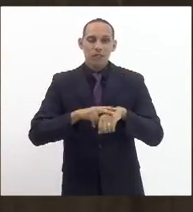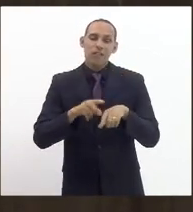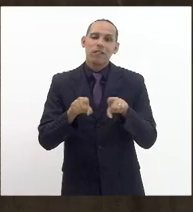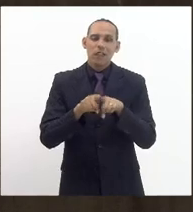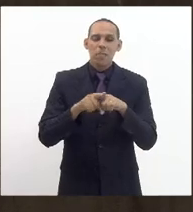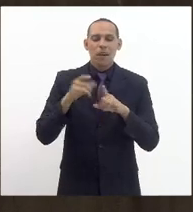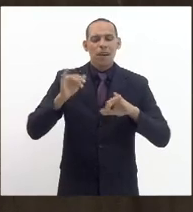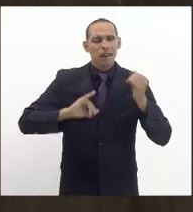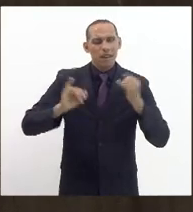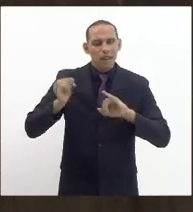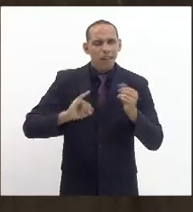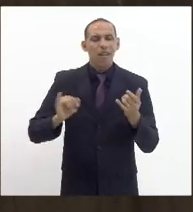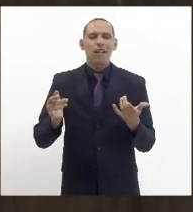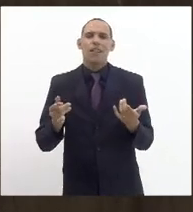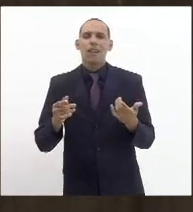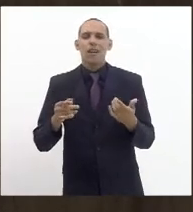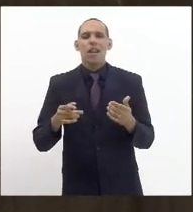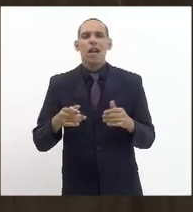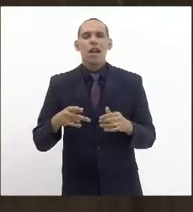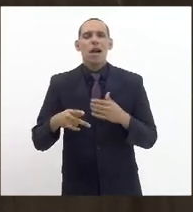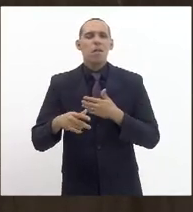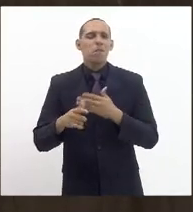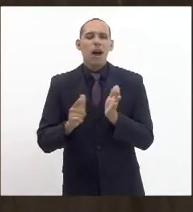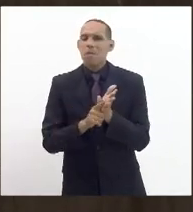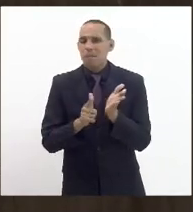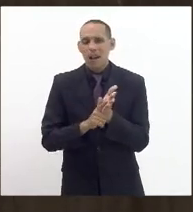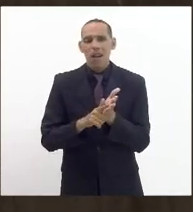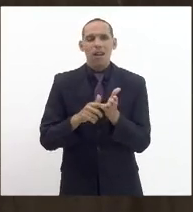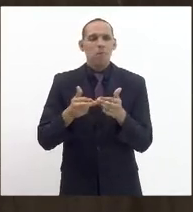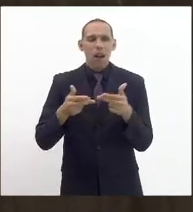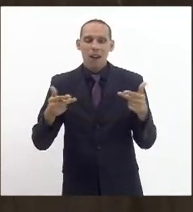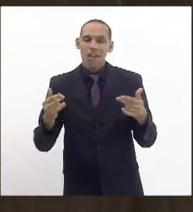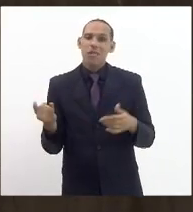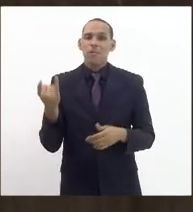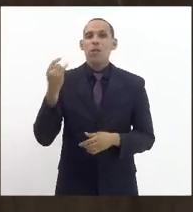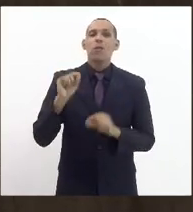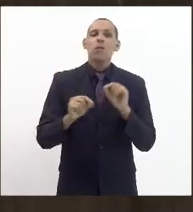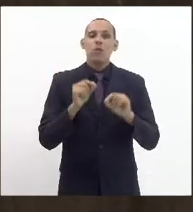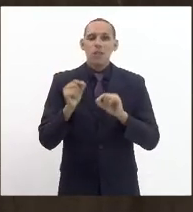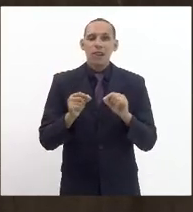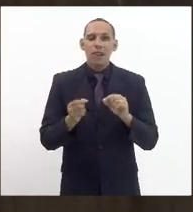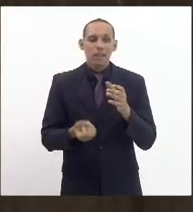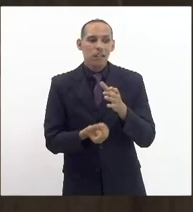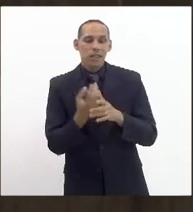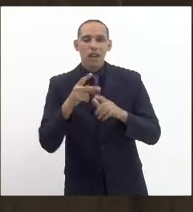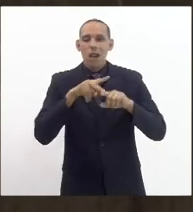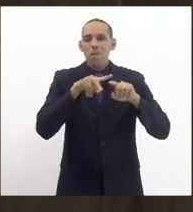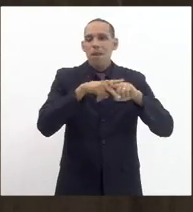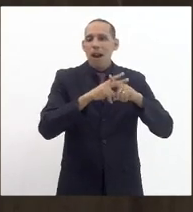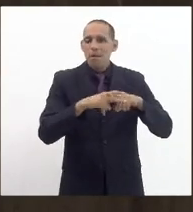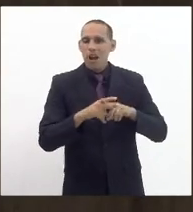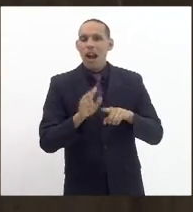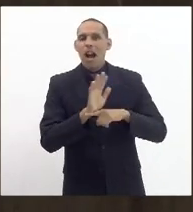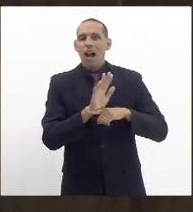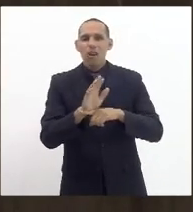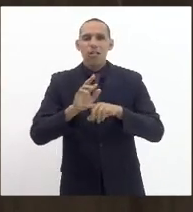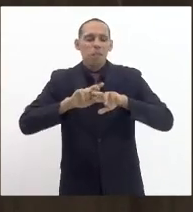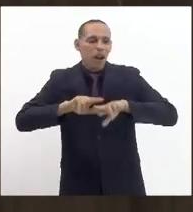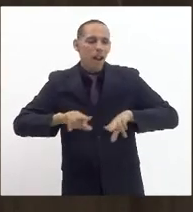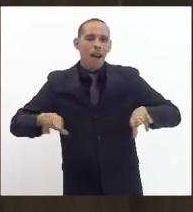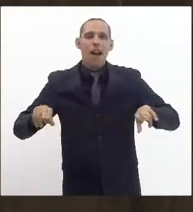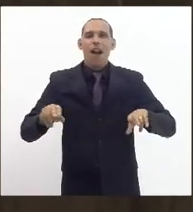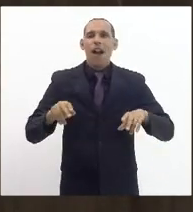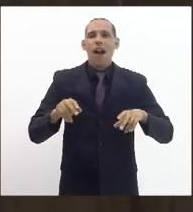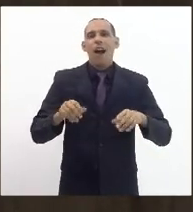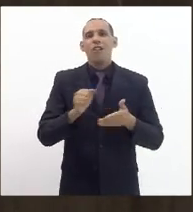indústria química também, a indústria papeleira. É importante que a gente consiga criar mecanismos para diversificar a atividade econômica no